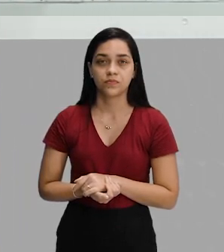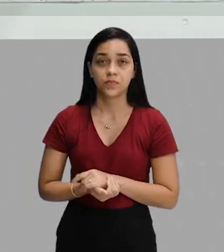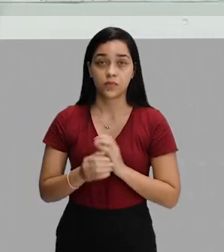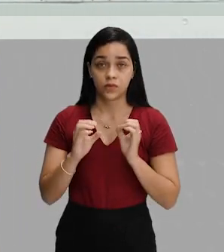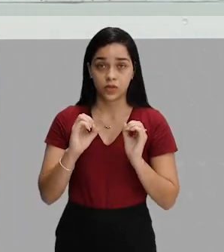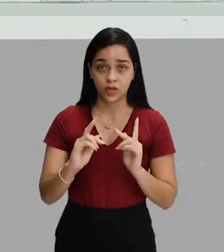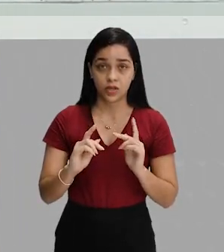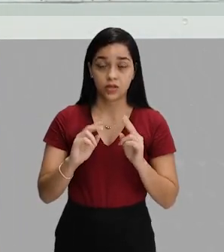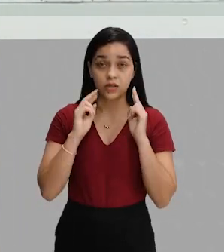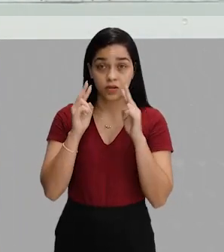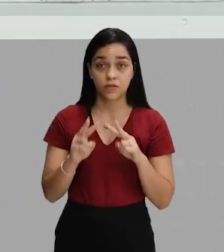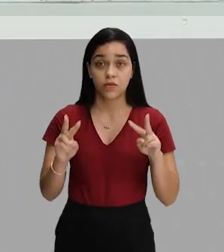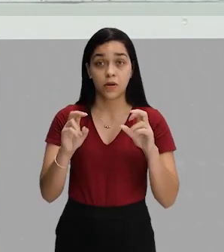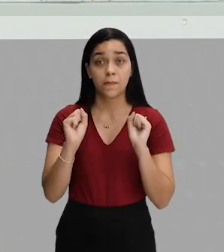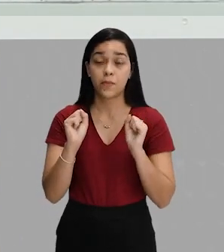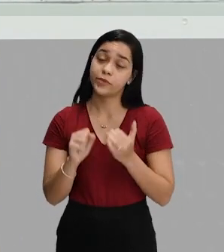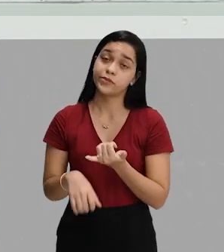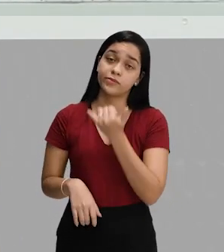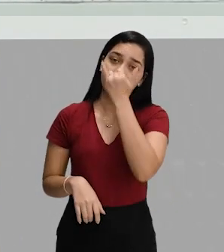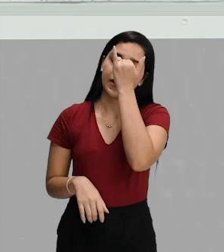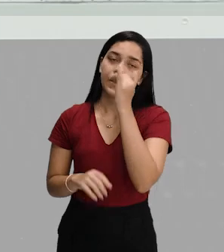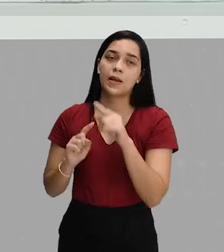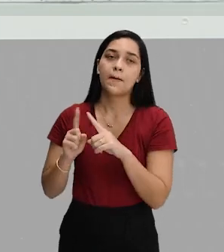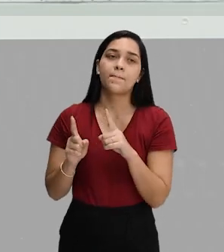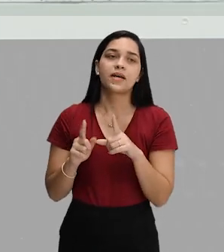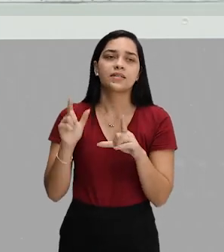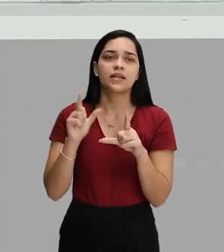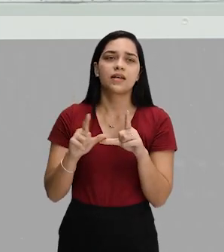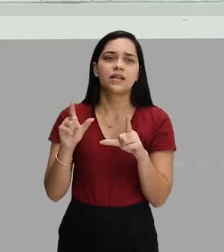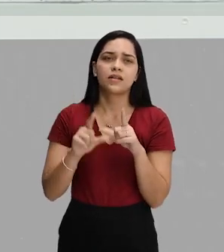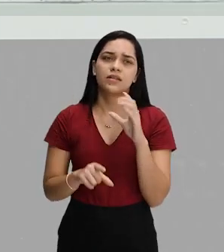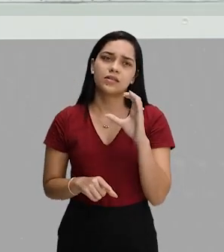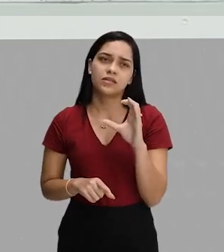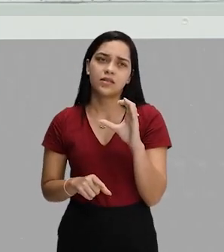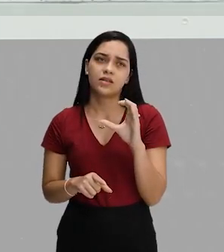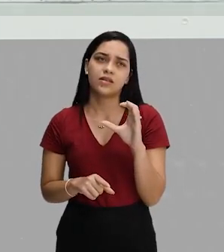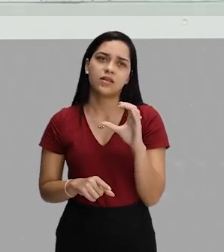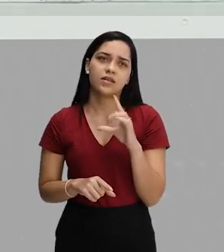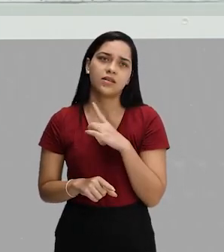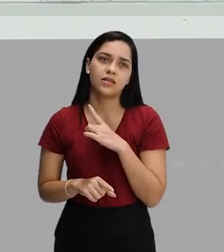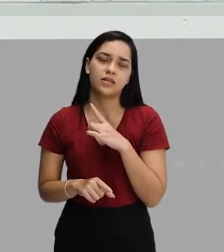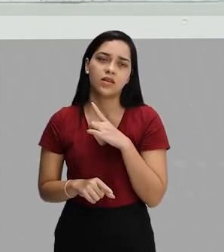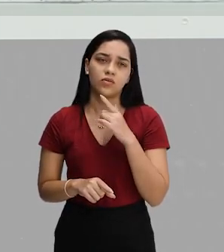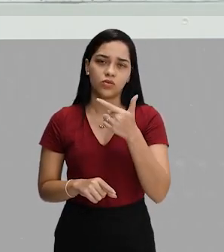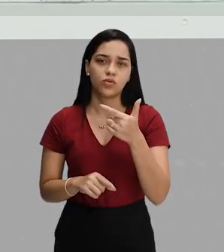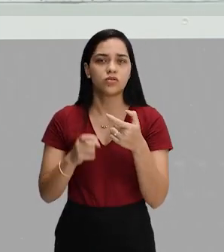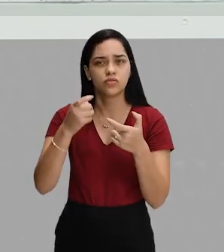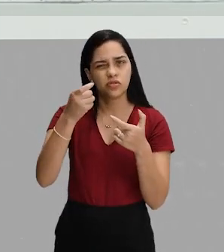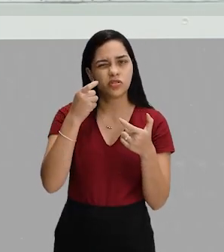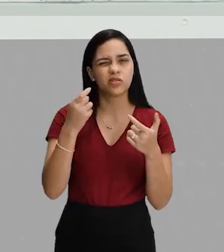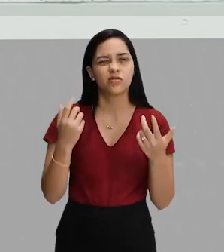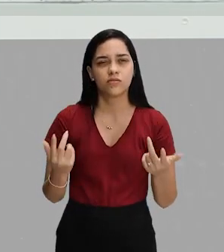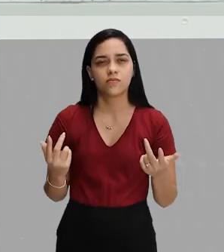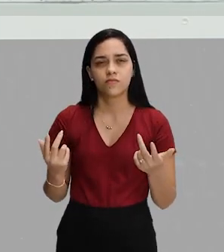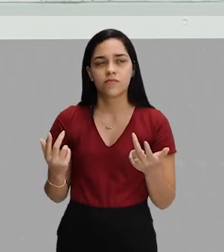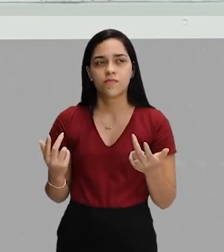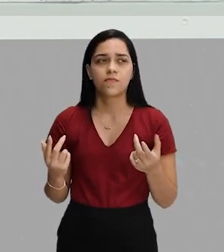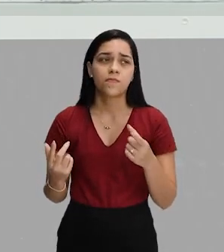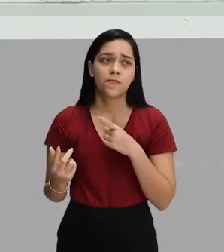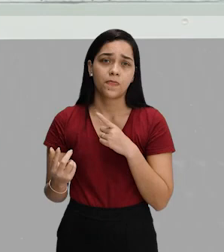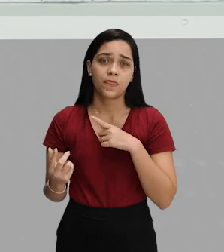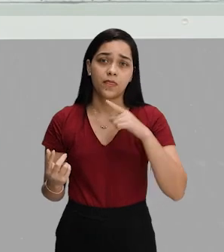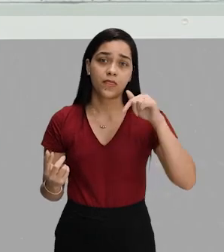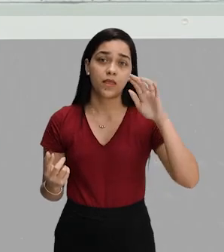Beleza? Então, observa que pode enganar. Ah, Tiago, mas a letra C... Não, a letra C tem um 2 e um x. Logo, vai ser uma